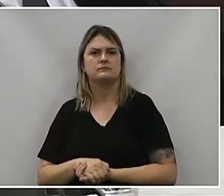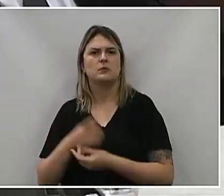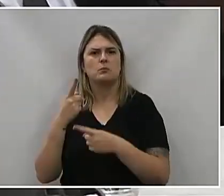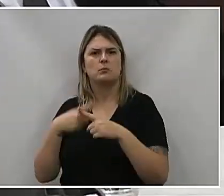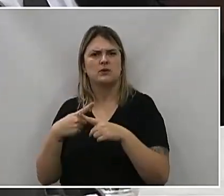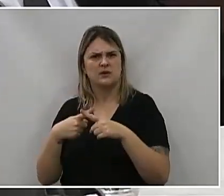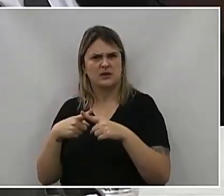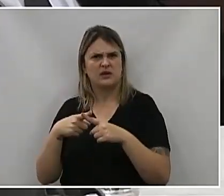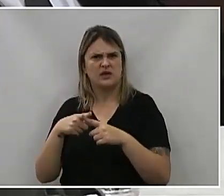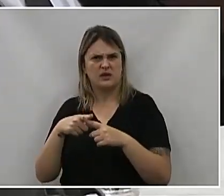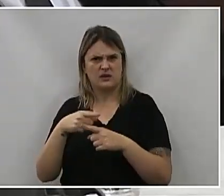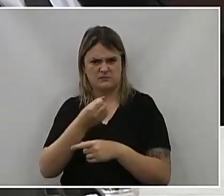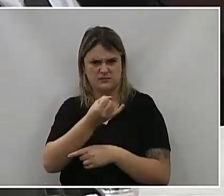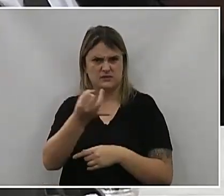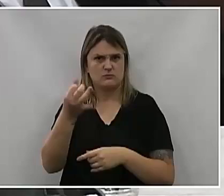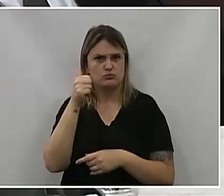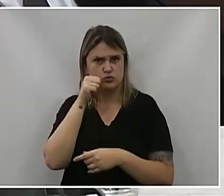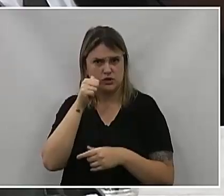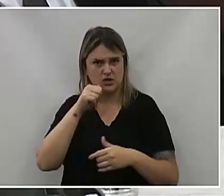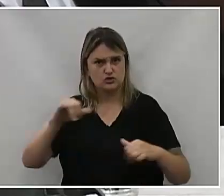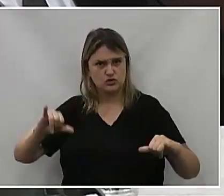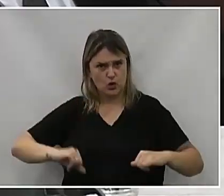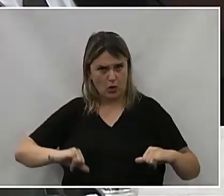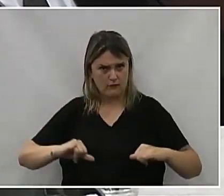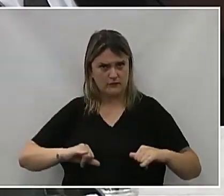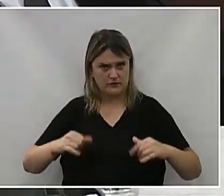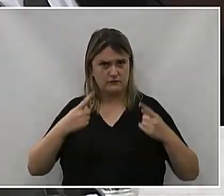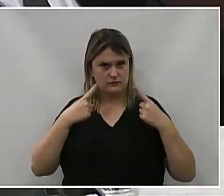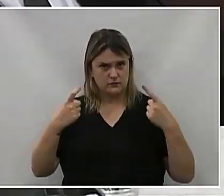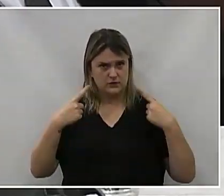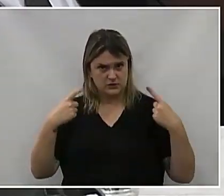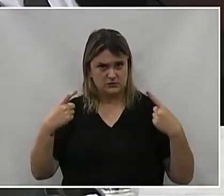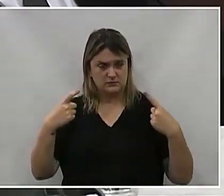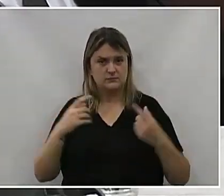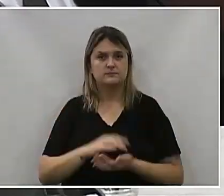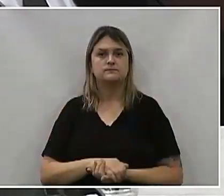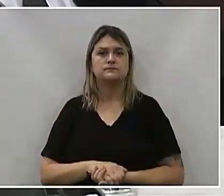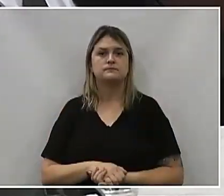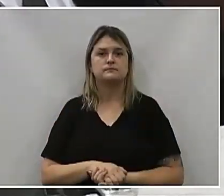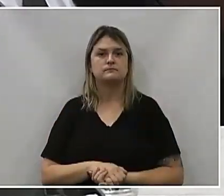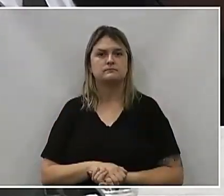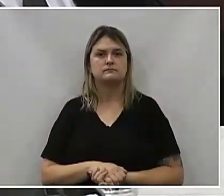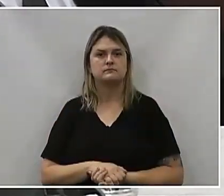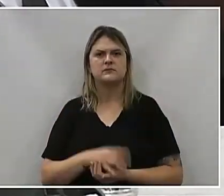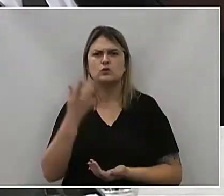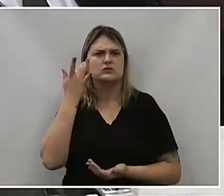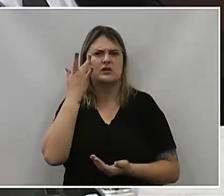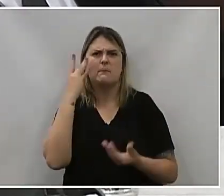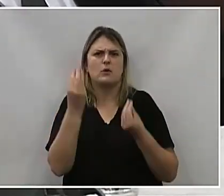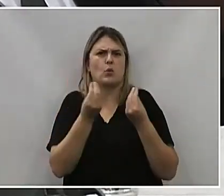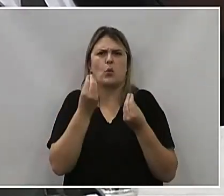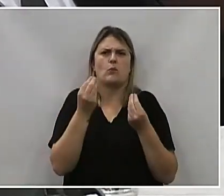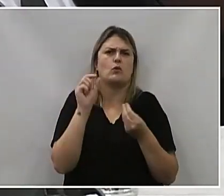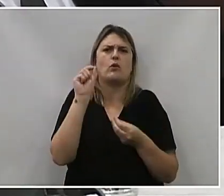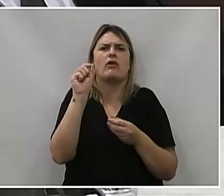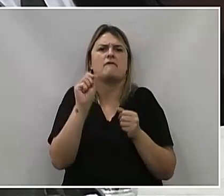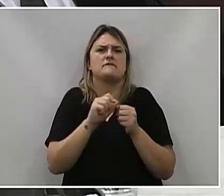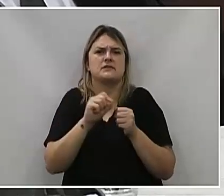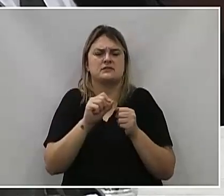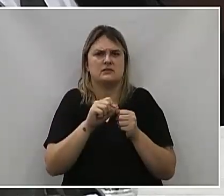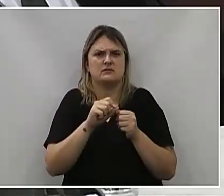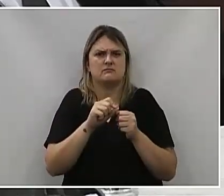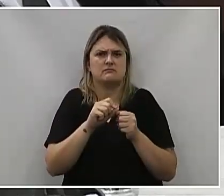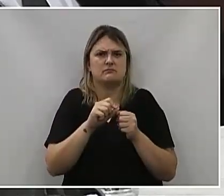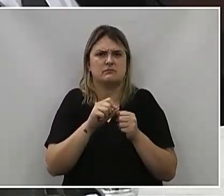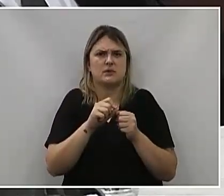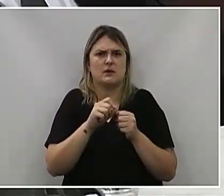Porque muitas dessas mulheres que sofreram as violências não estão sabendo lidar com isso. E